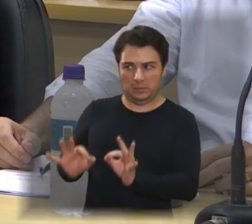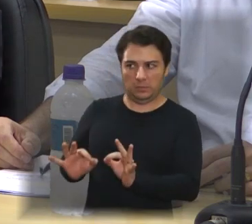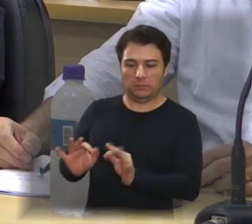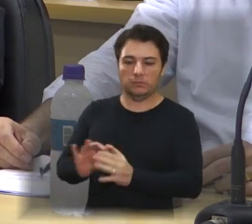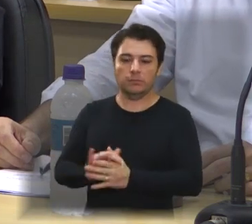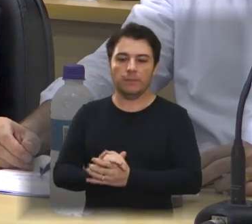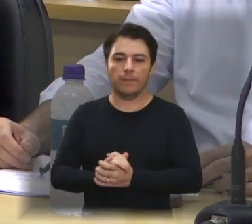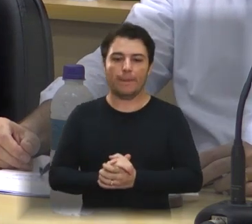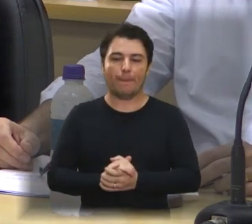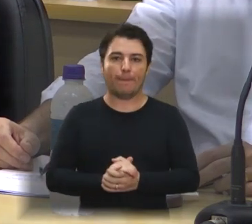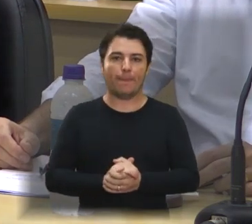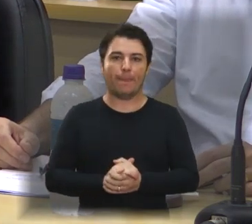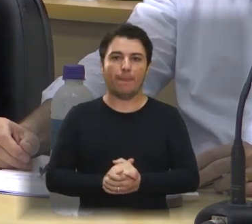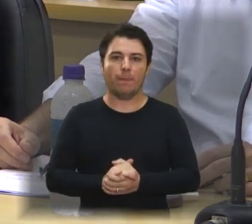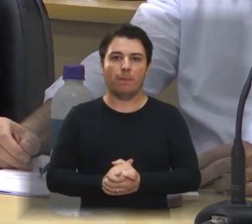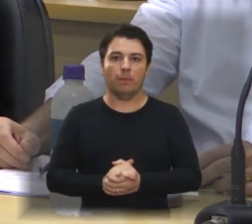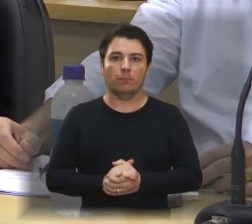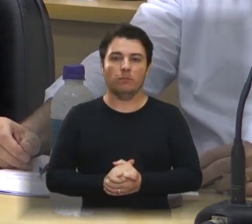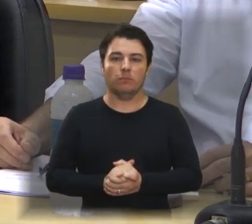aí